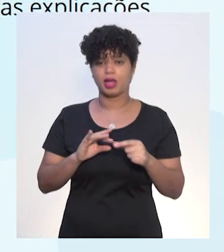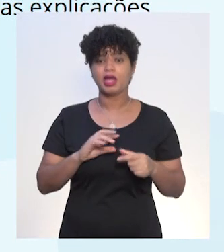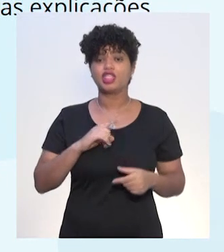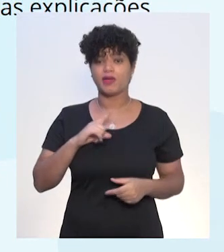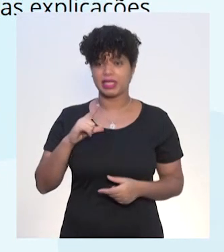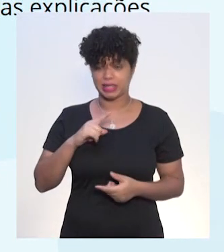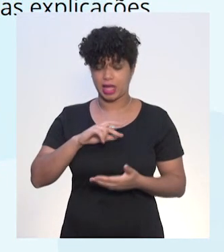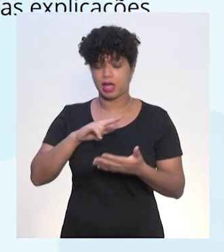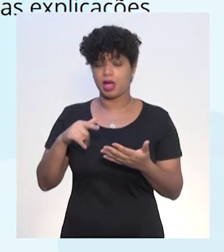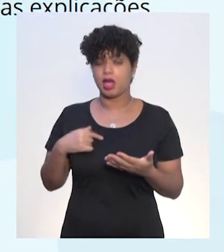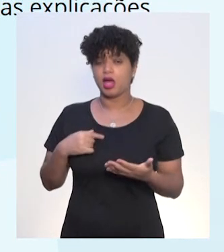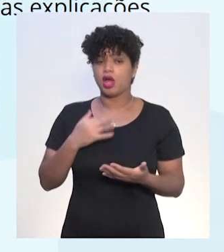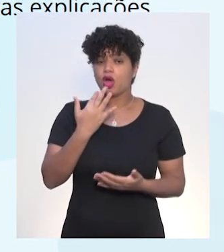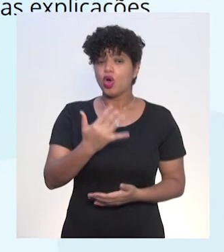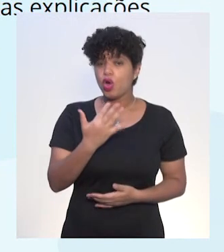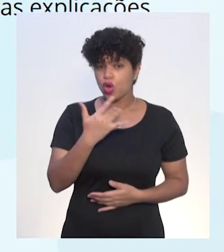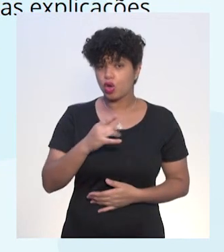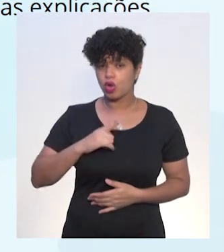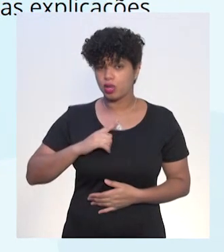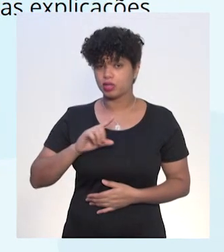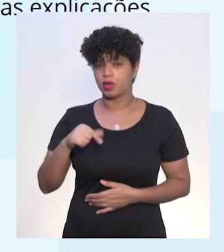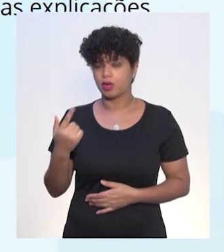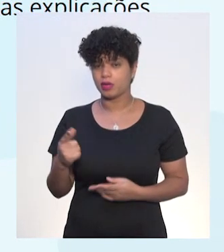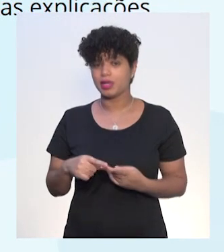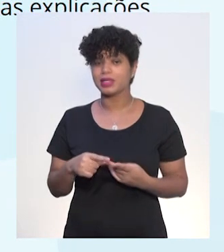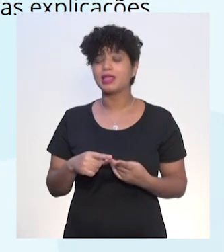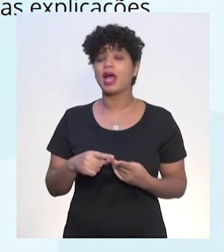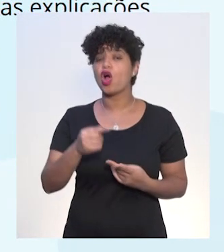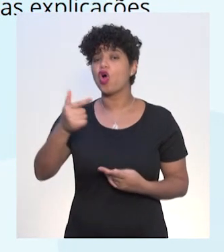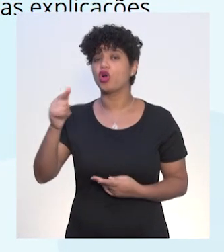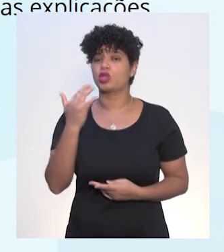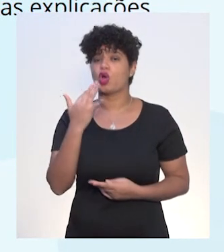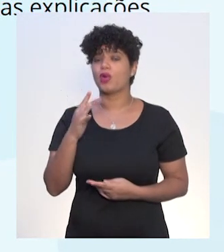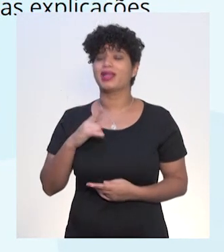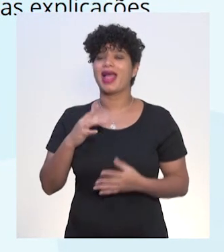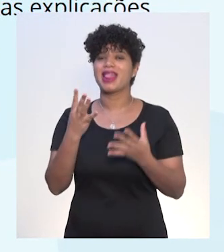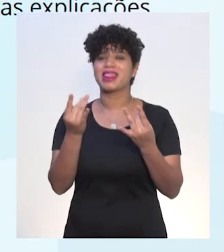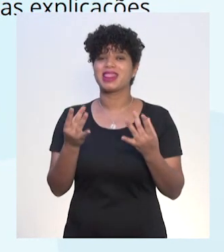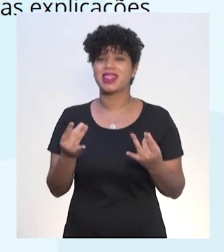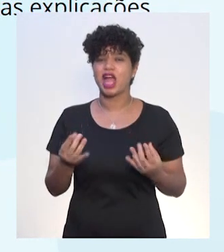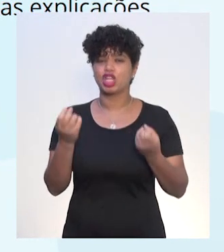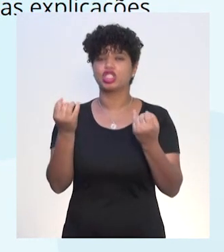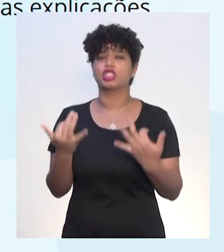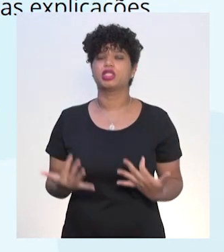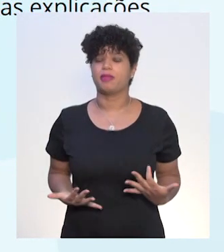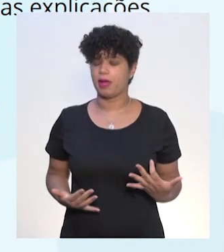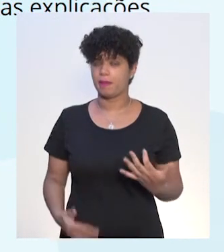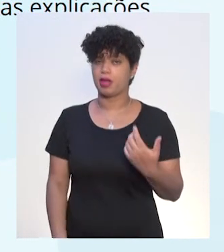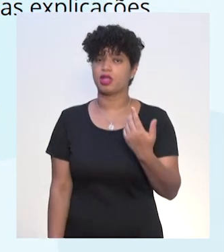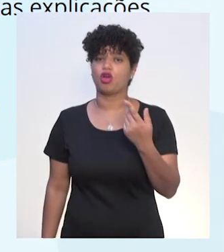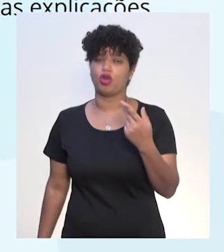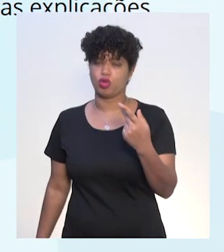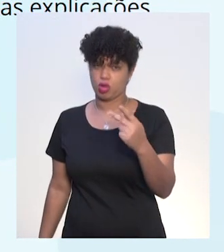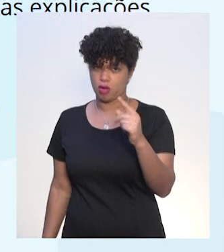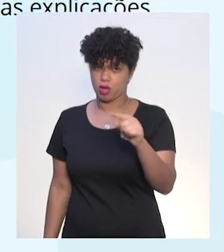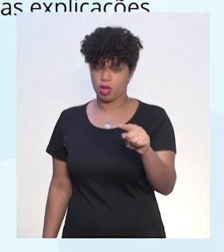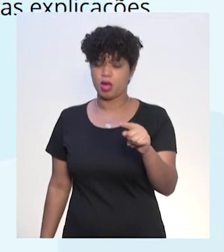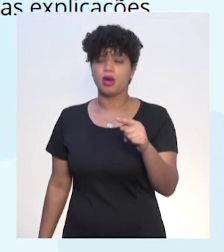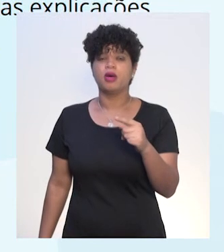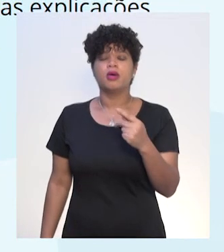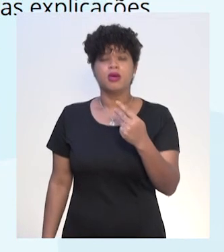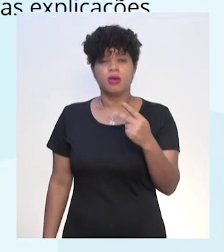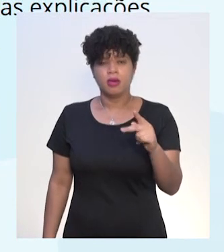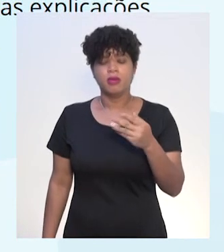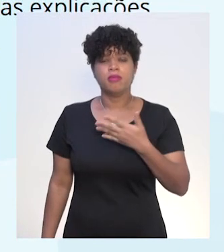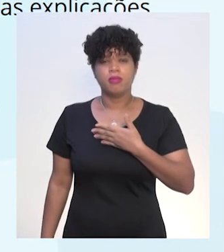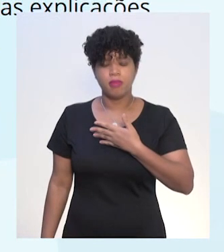e nas de outra cor estão as descrições da essas palavras a sua tarefa de seus colegas é